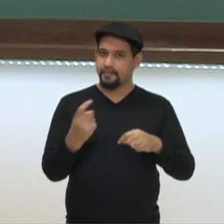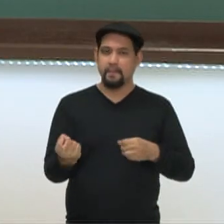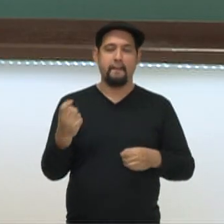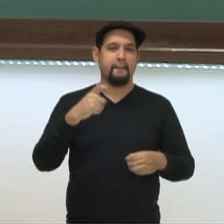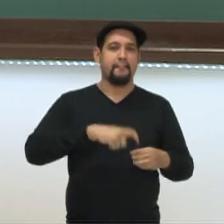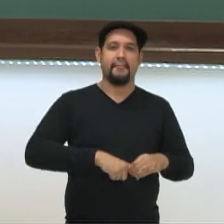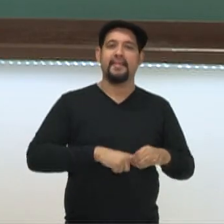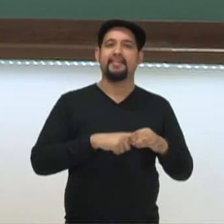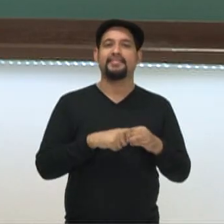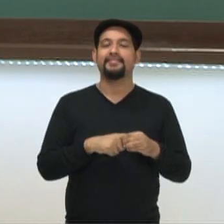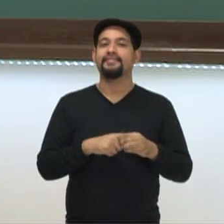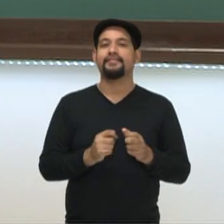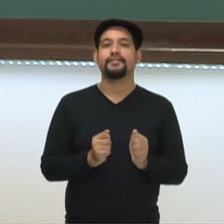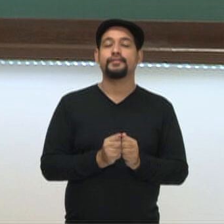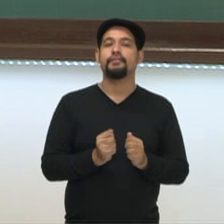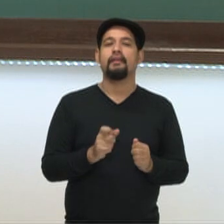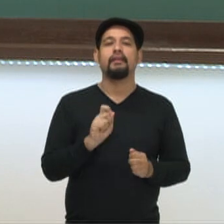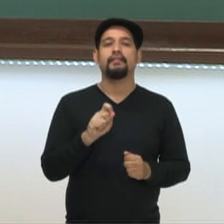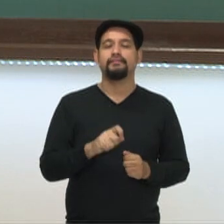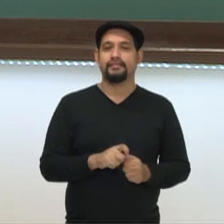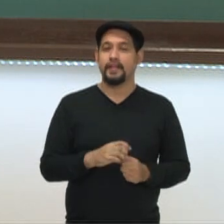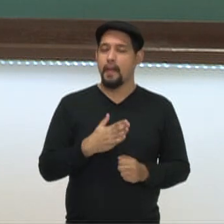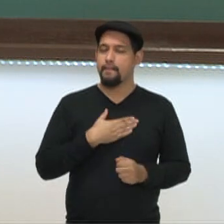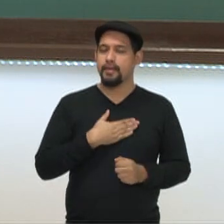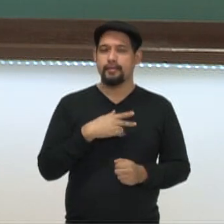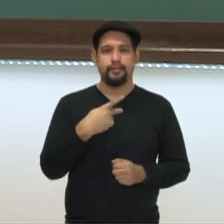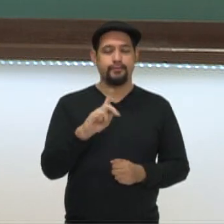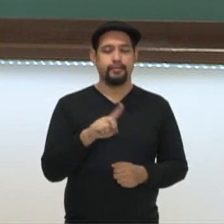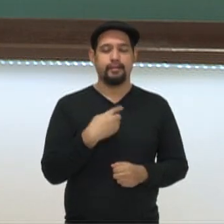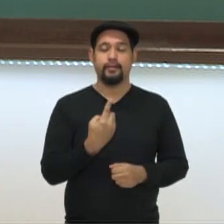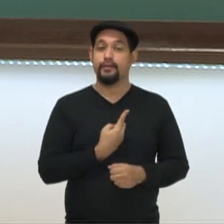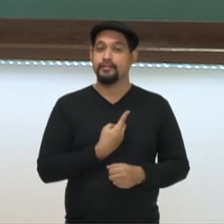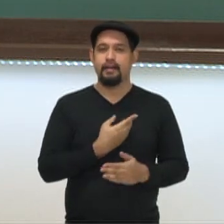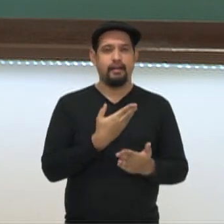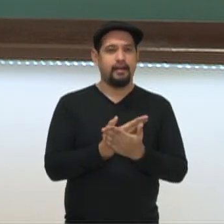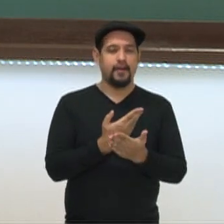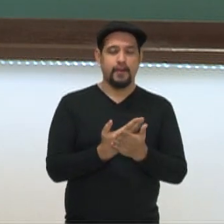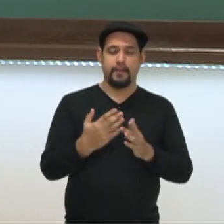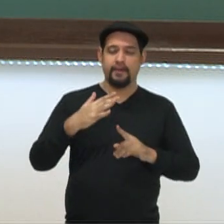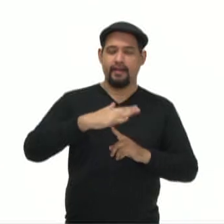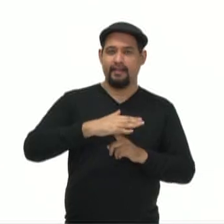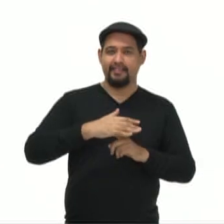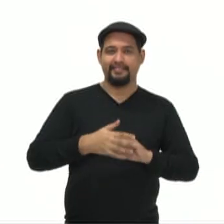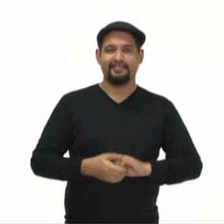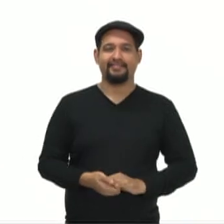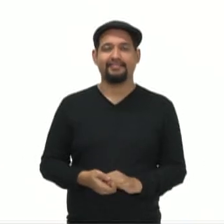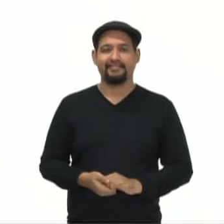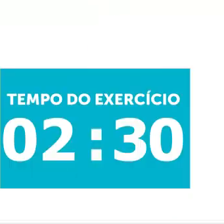já voltamos com mais um pouquinho da minha, da sua, da nossa Aula Paraná.